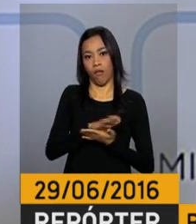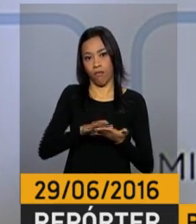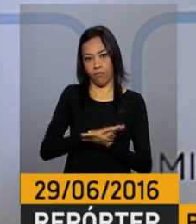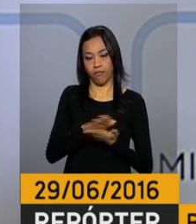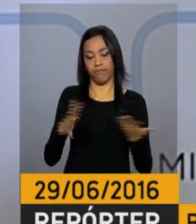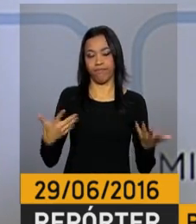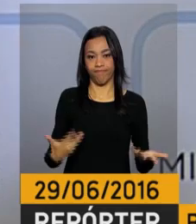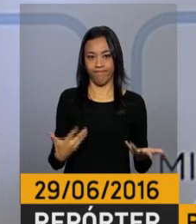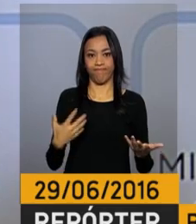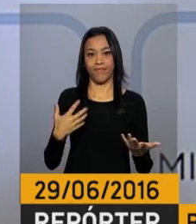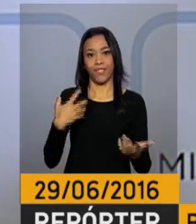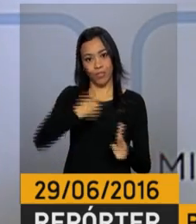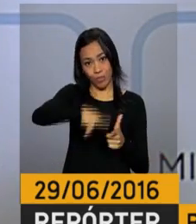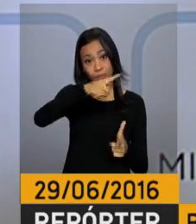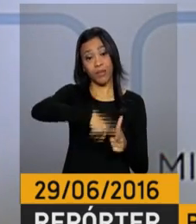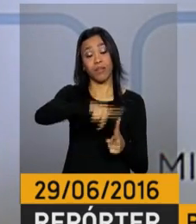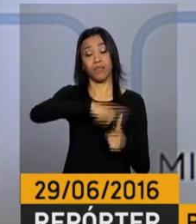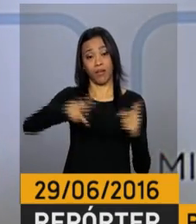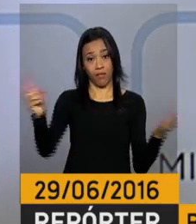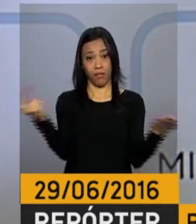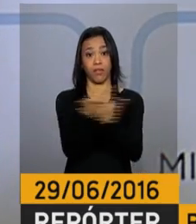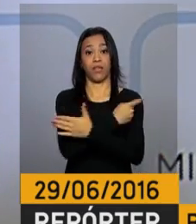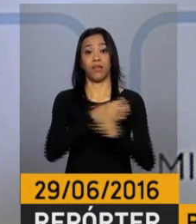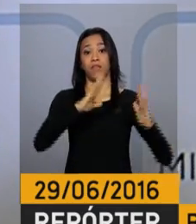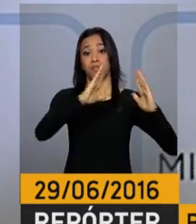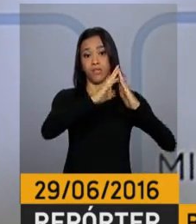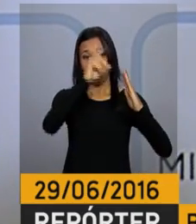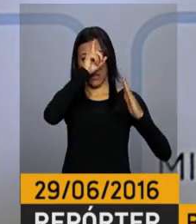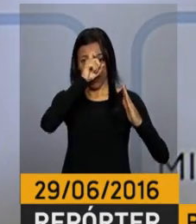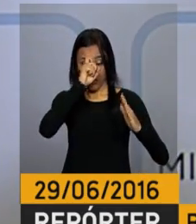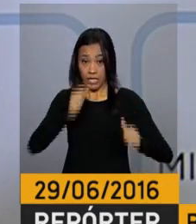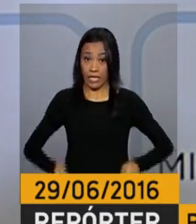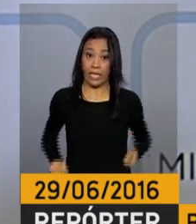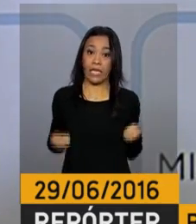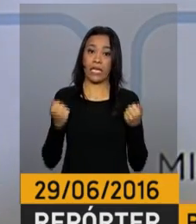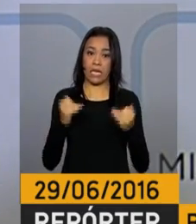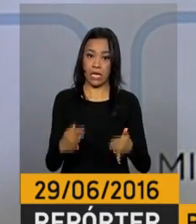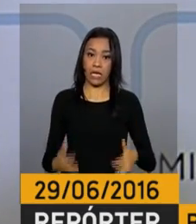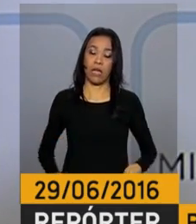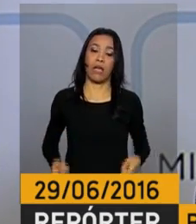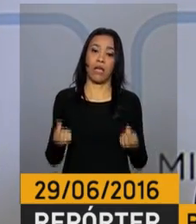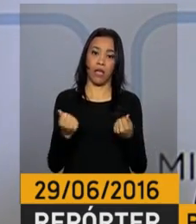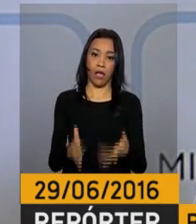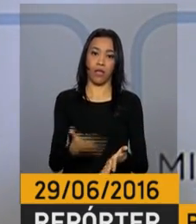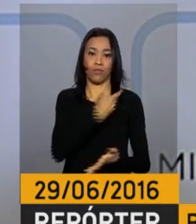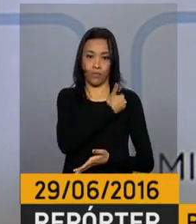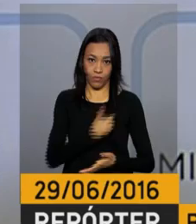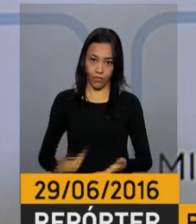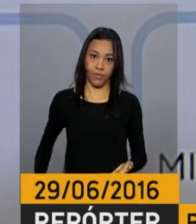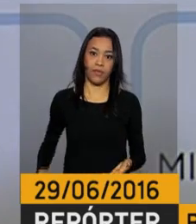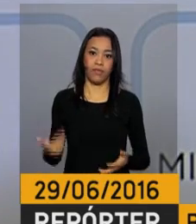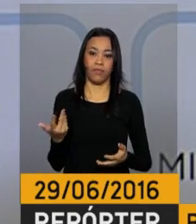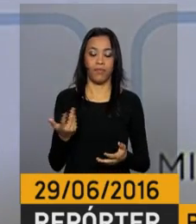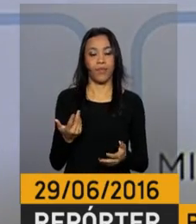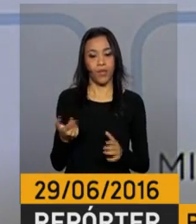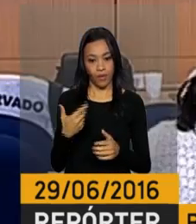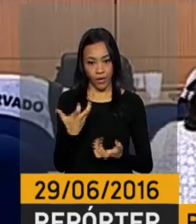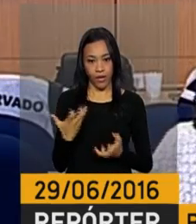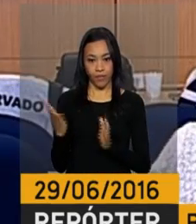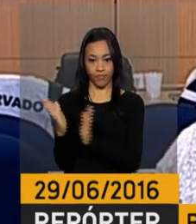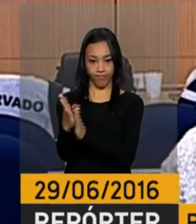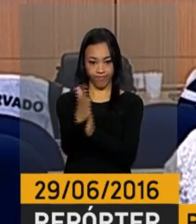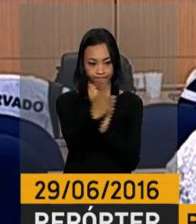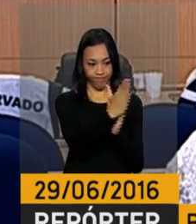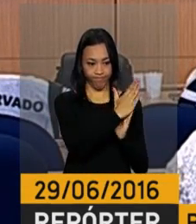nós temos eh como demanda e como gastos do poder público Então eu queria parabenizar